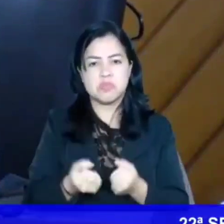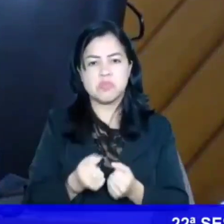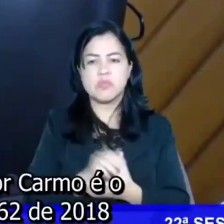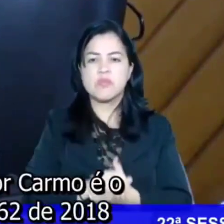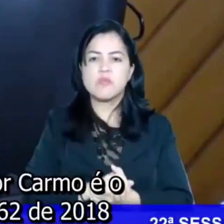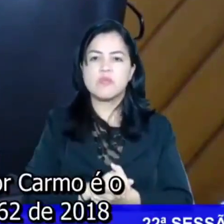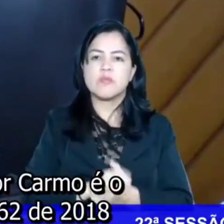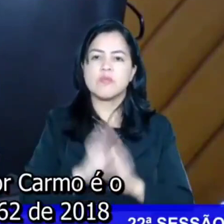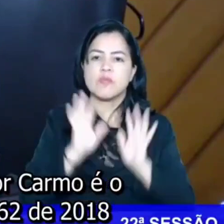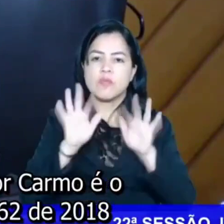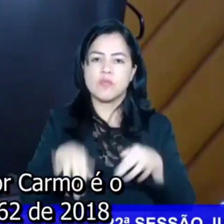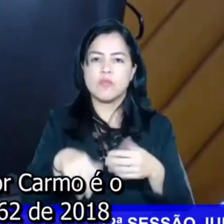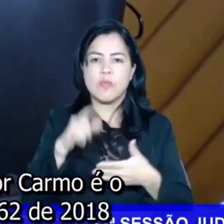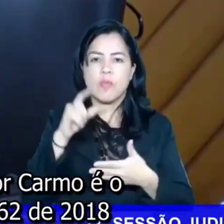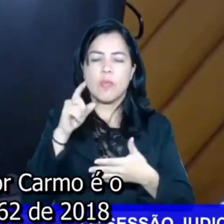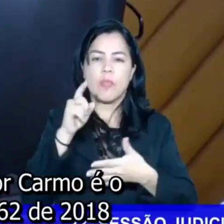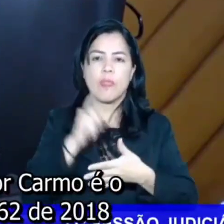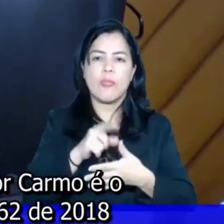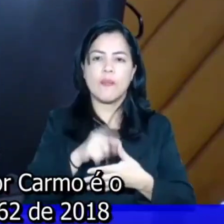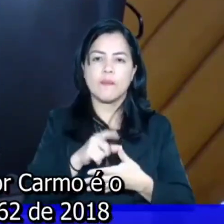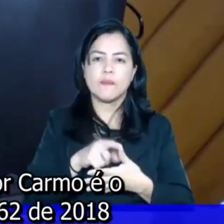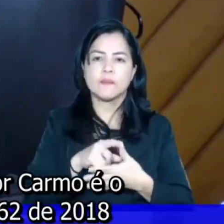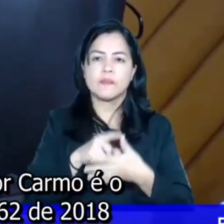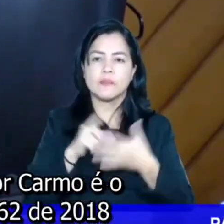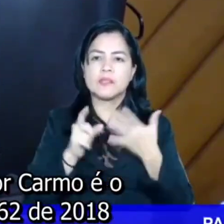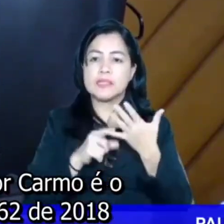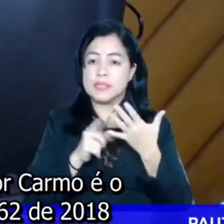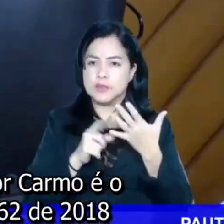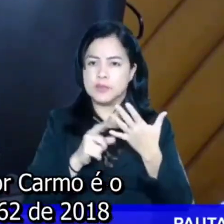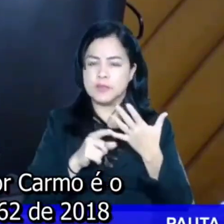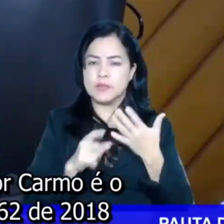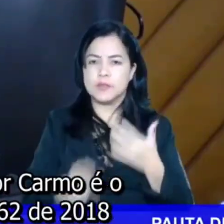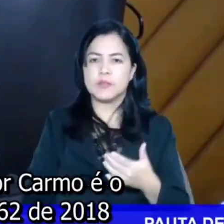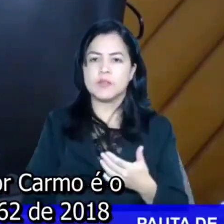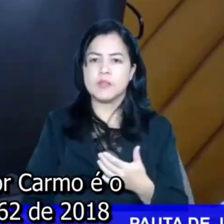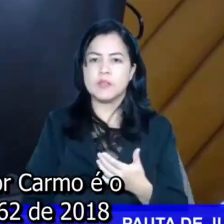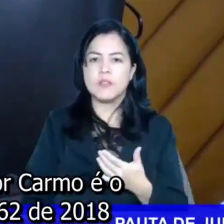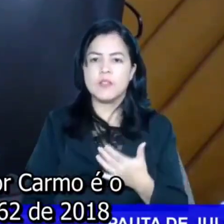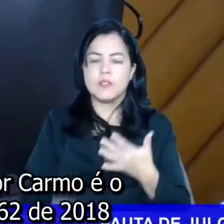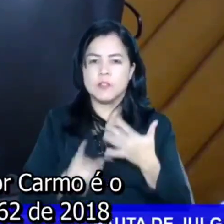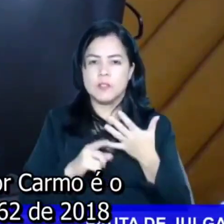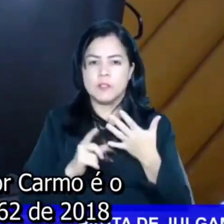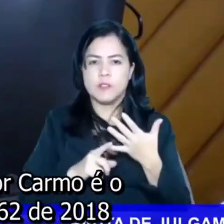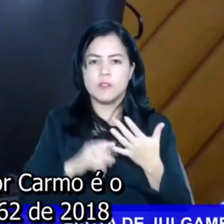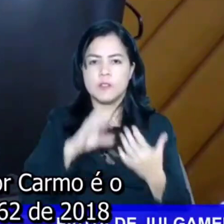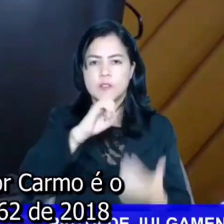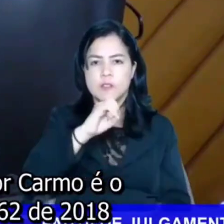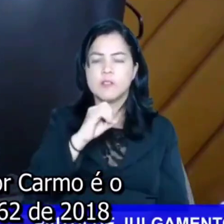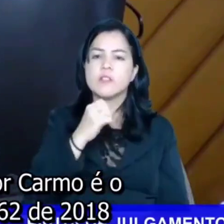relatora. Finalmente, o item 5 da pauta, desembargador Carmo, é o embargo de declaração na representação